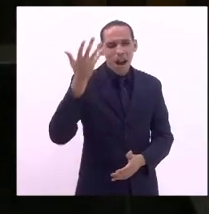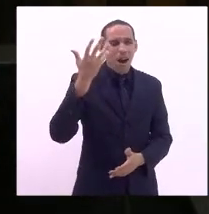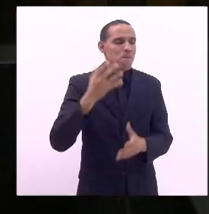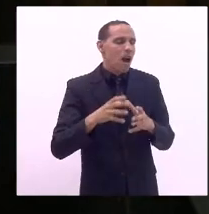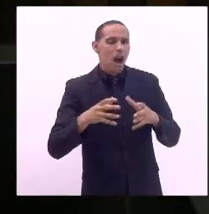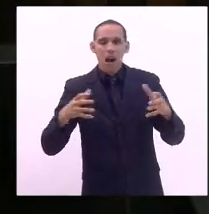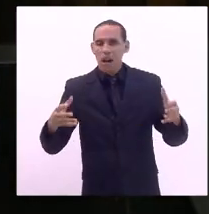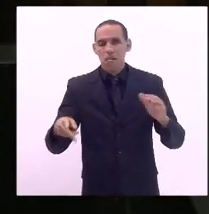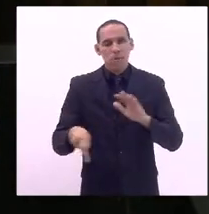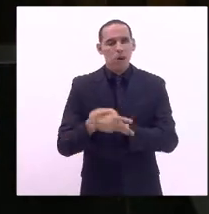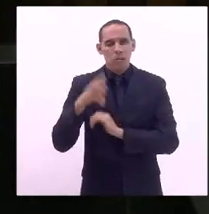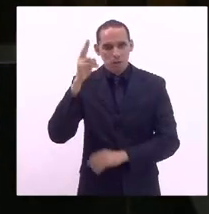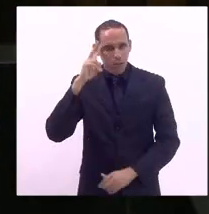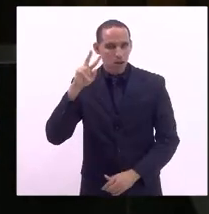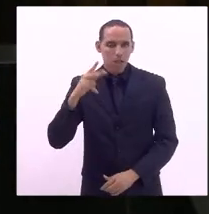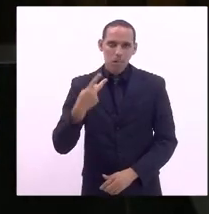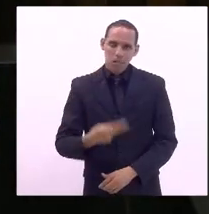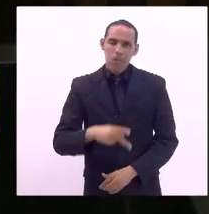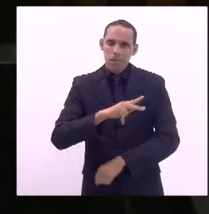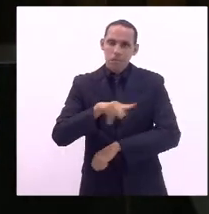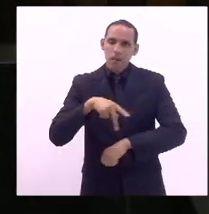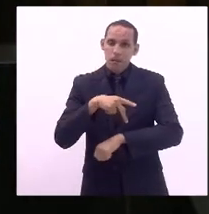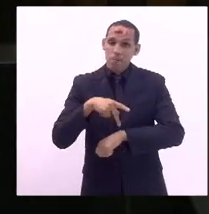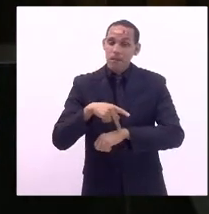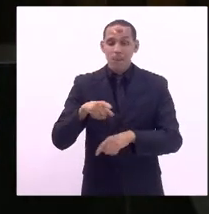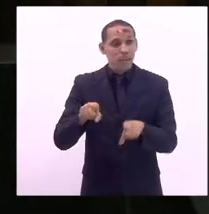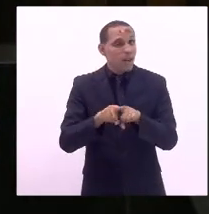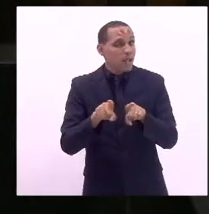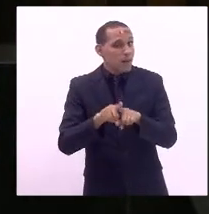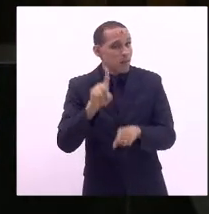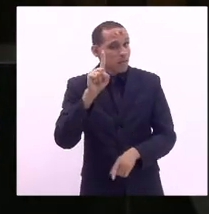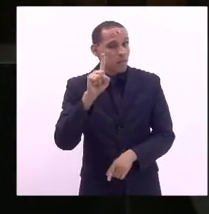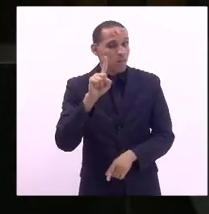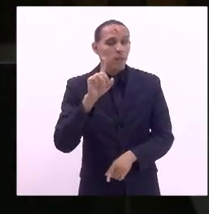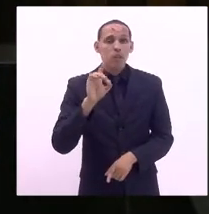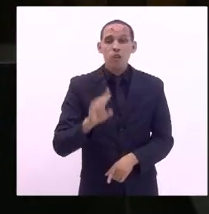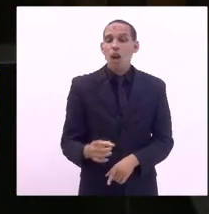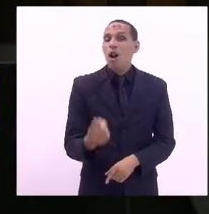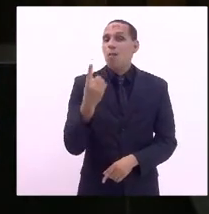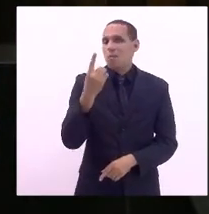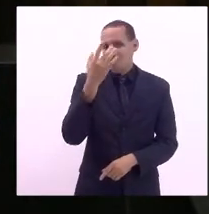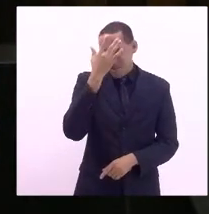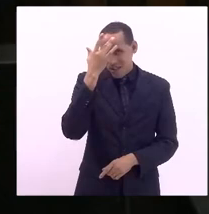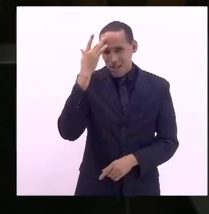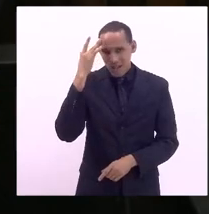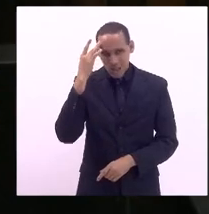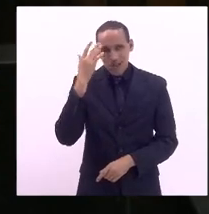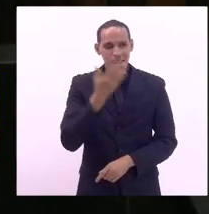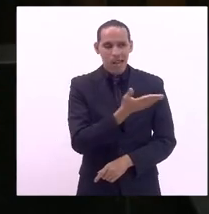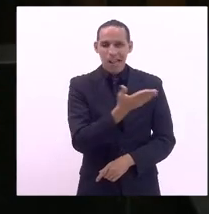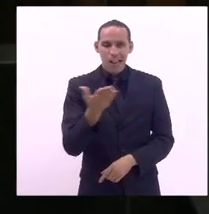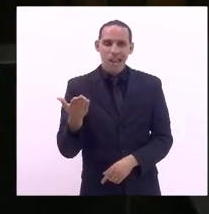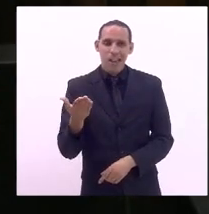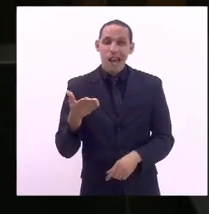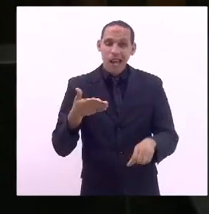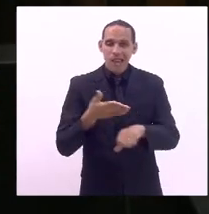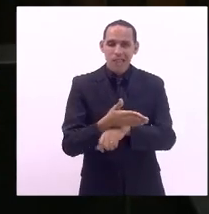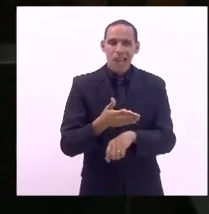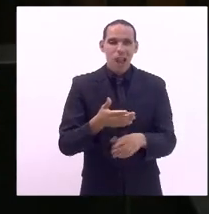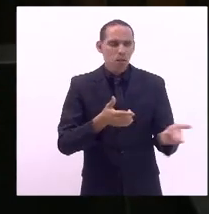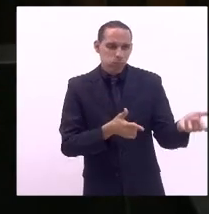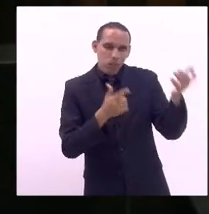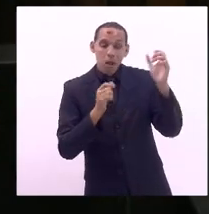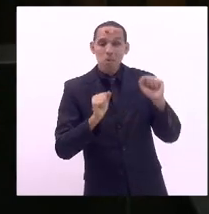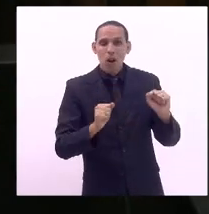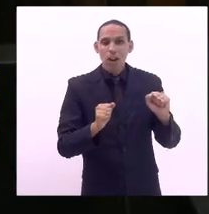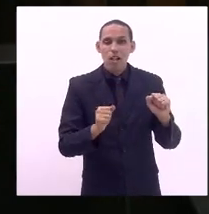da história do nosso país. Aliás, basta que uma dessas pessoas que podem ter acesso a fuzil tenha o